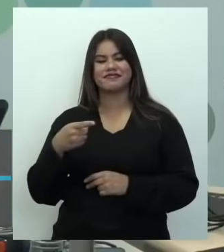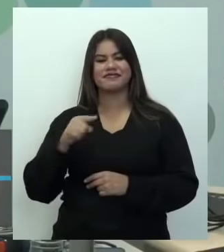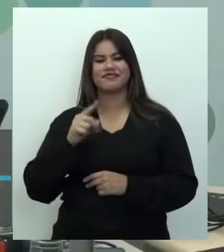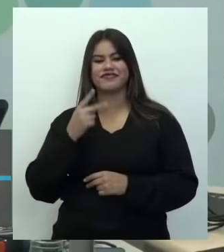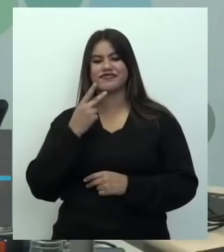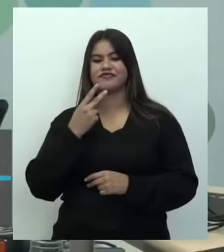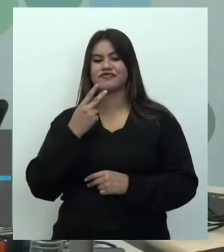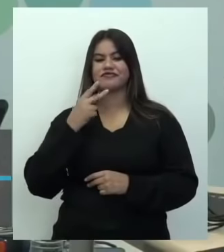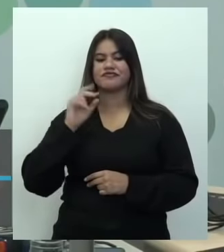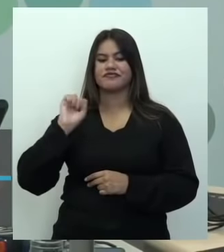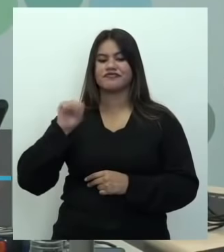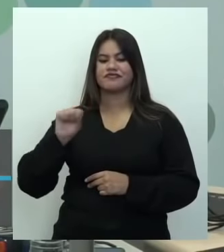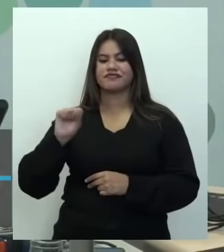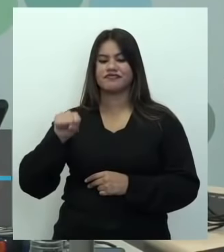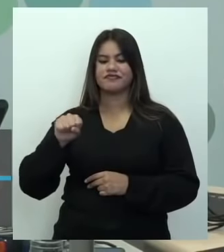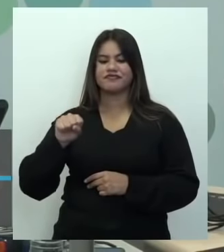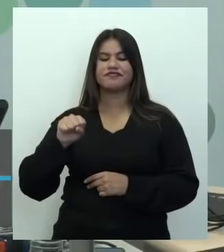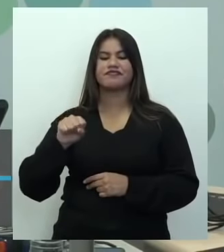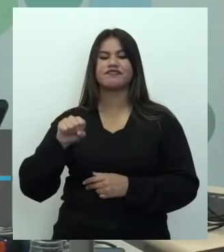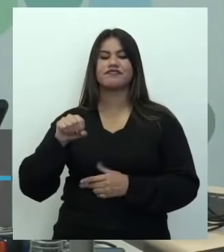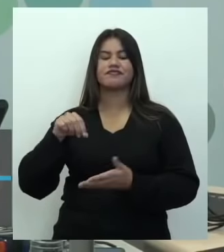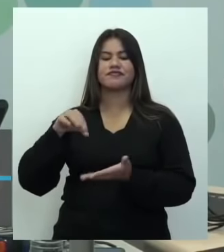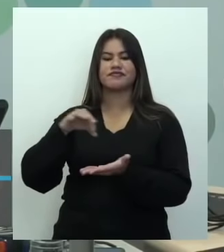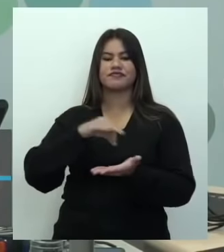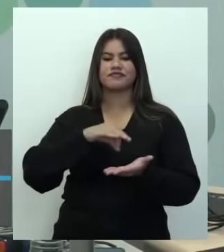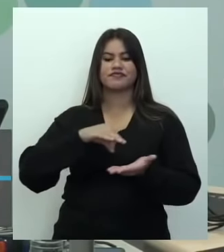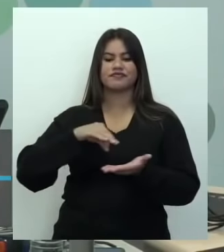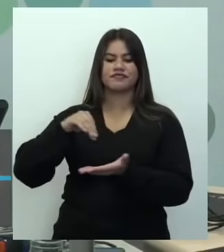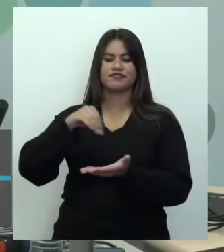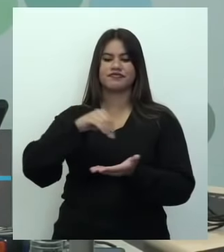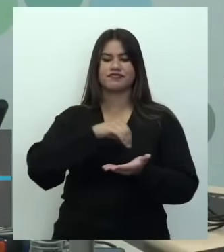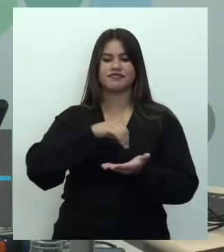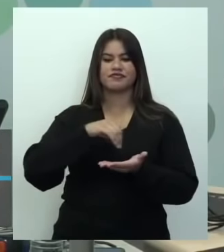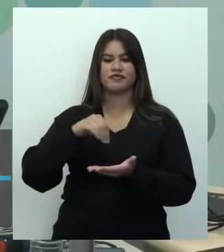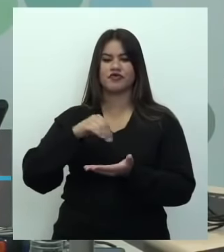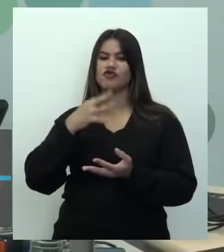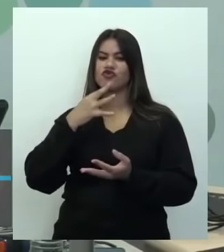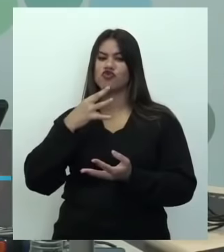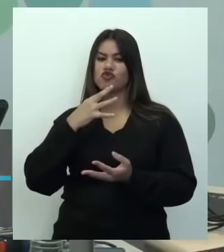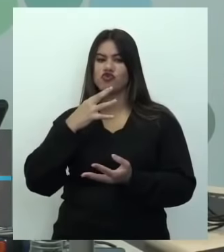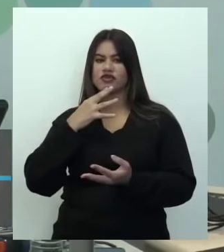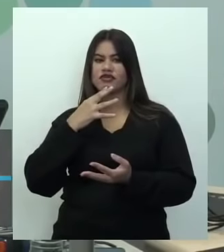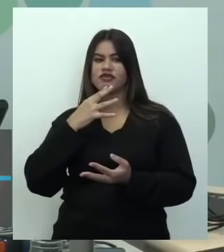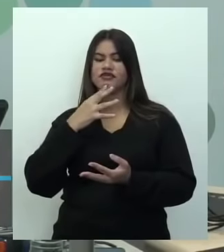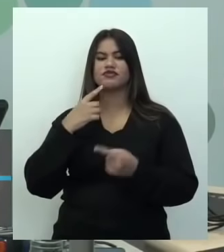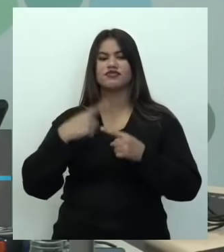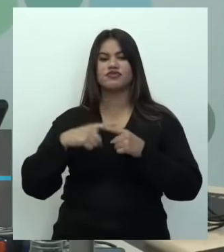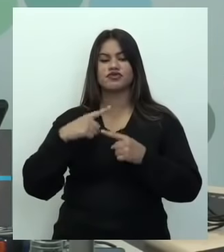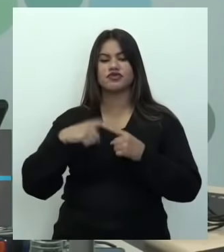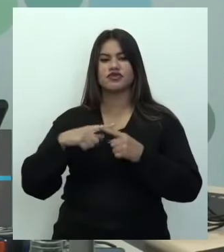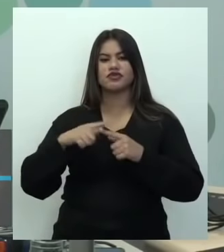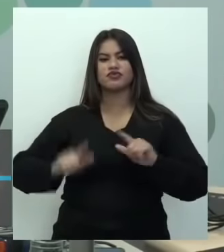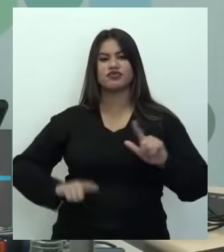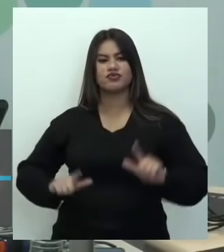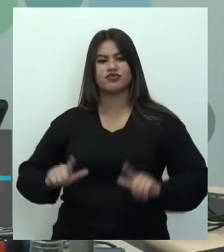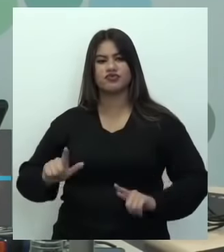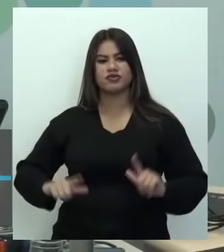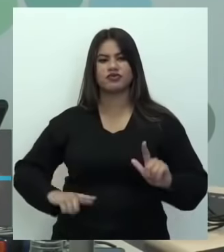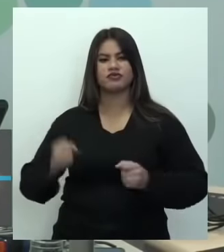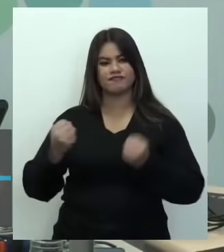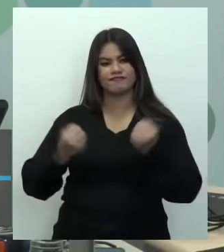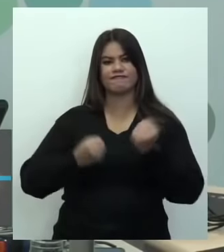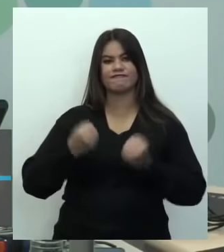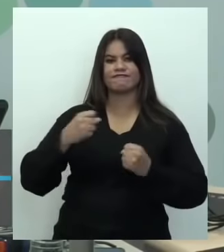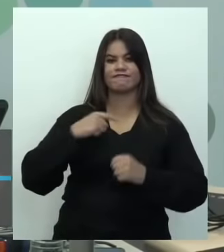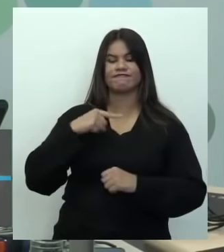disse que sim, que o GPS, ele conhece por meio da utilização que o seu primo faz no carro,